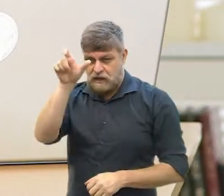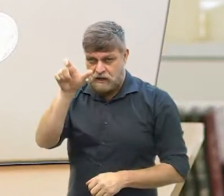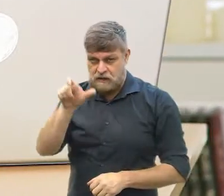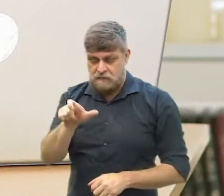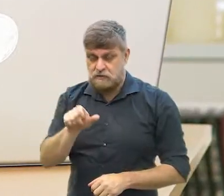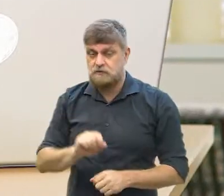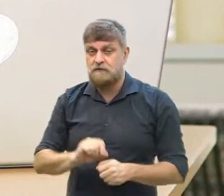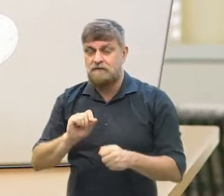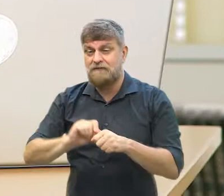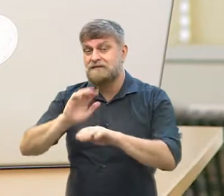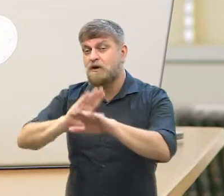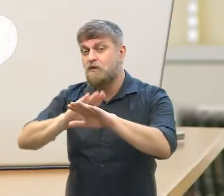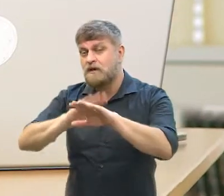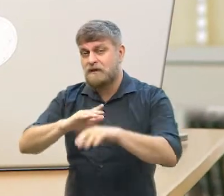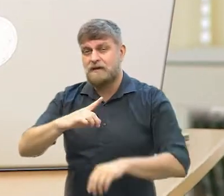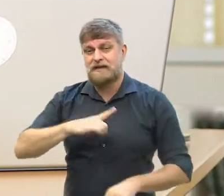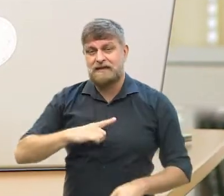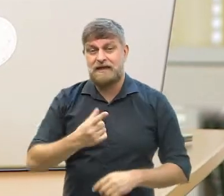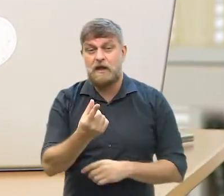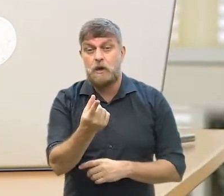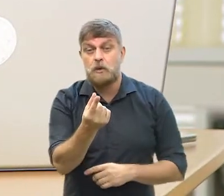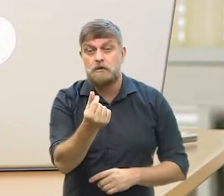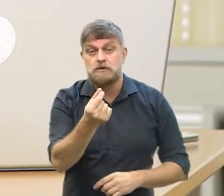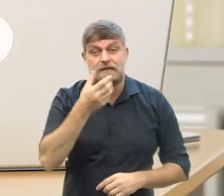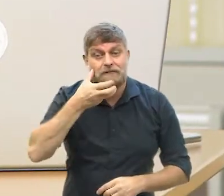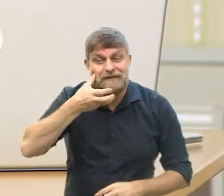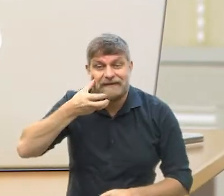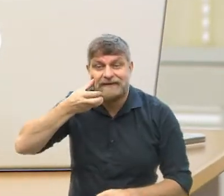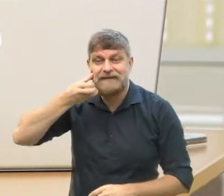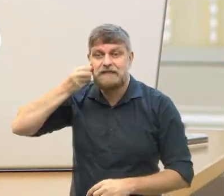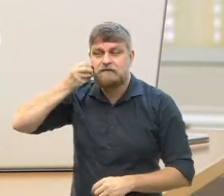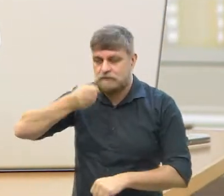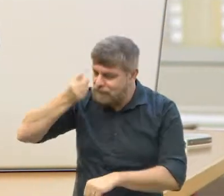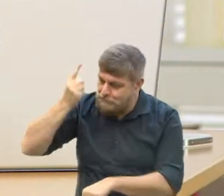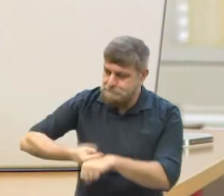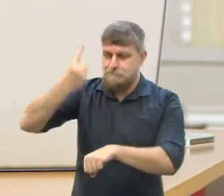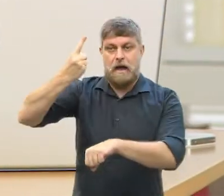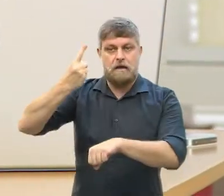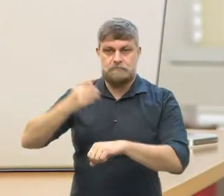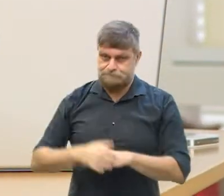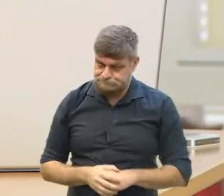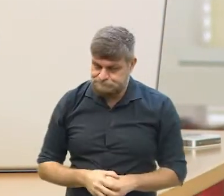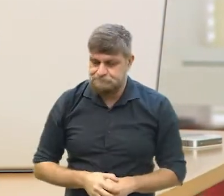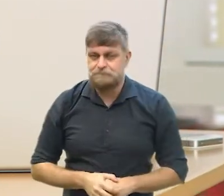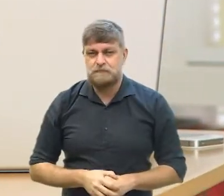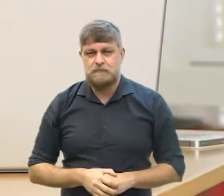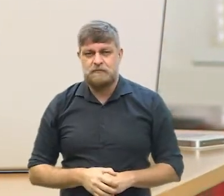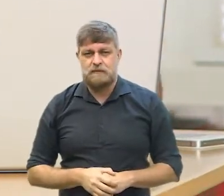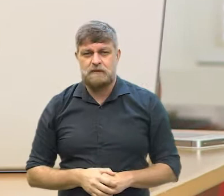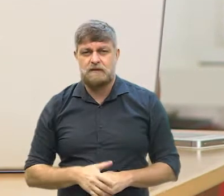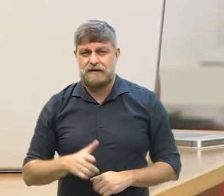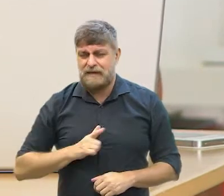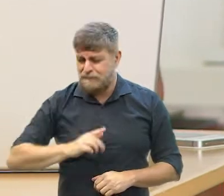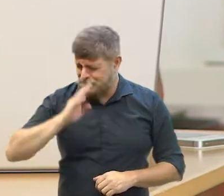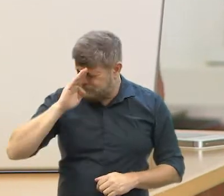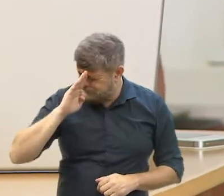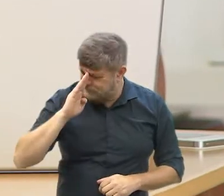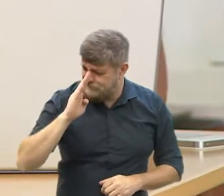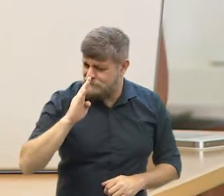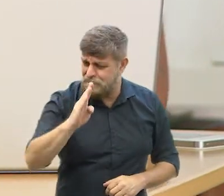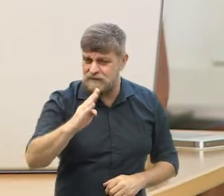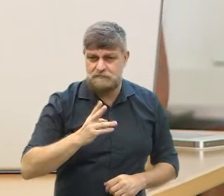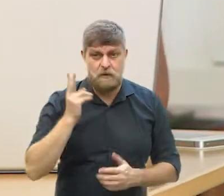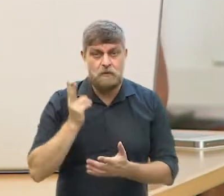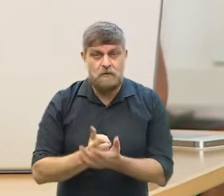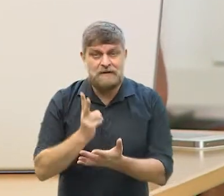que é a necessidade de se ter uma reserva emergencial, né? A reserva emergencial ela deve ser uma prioridade,